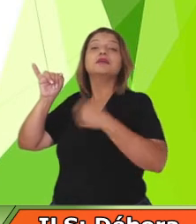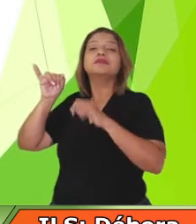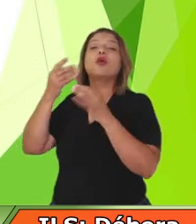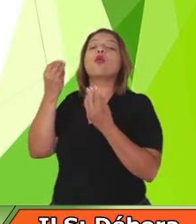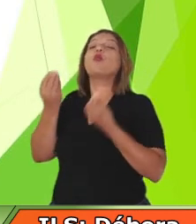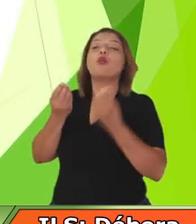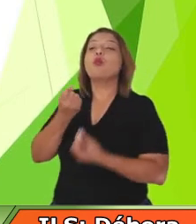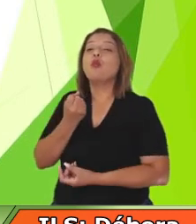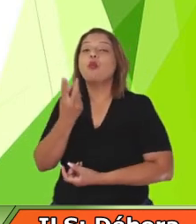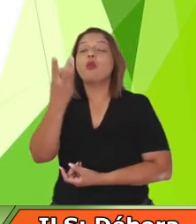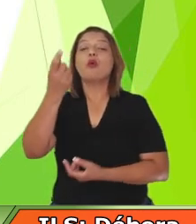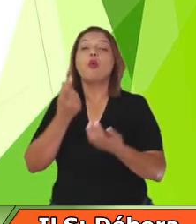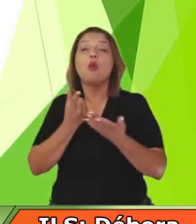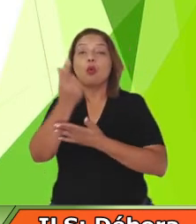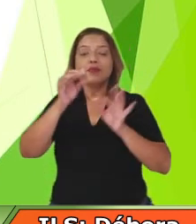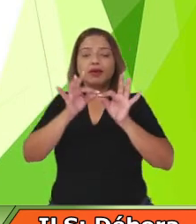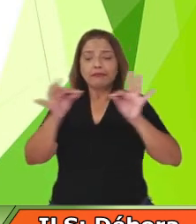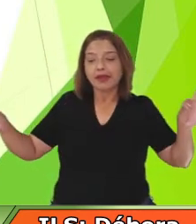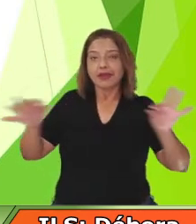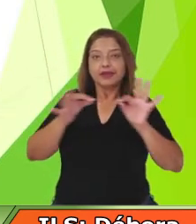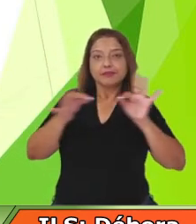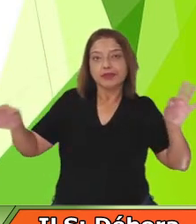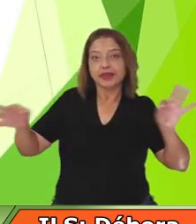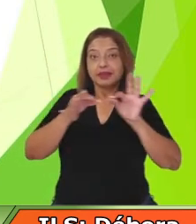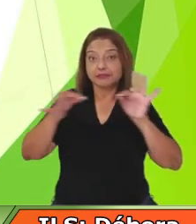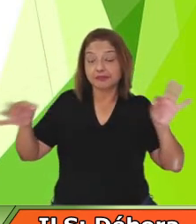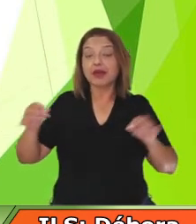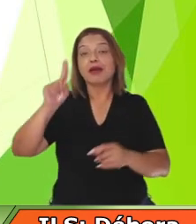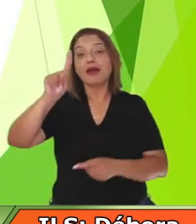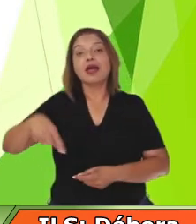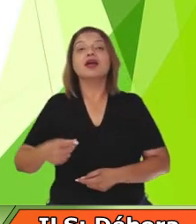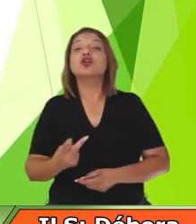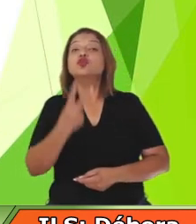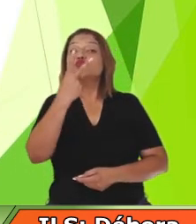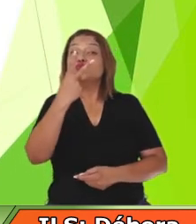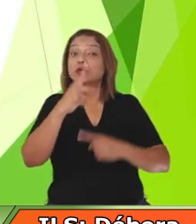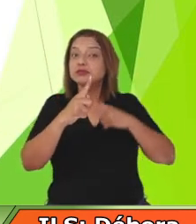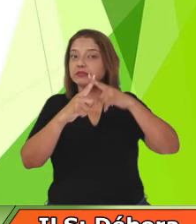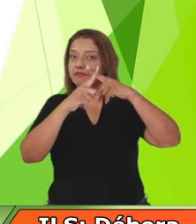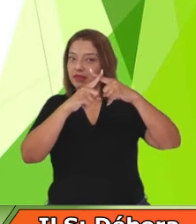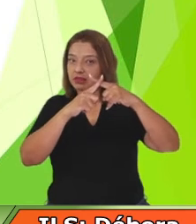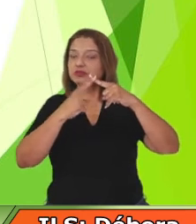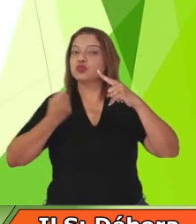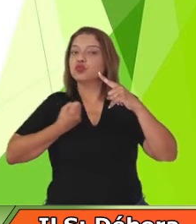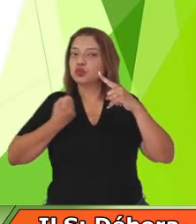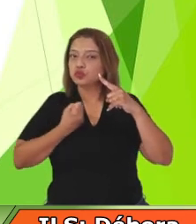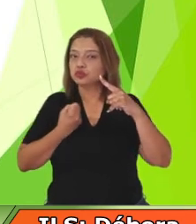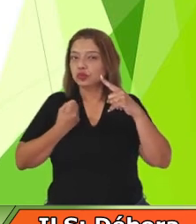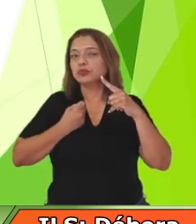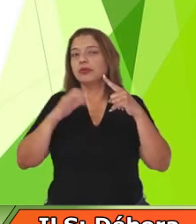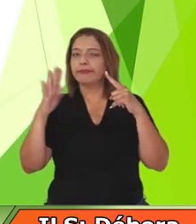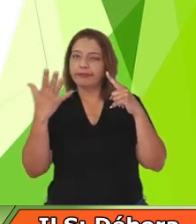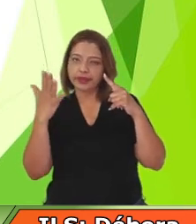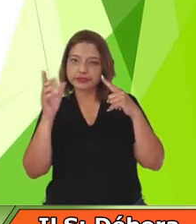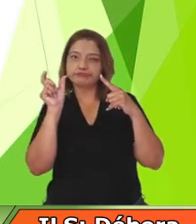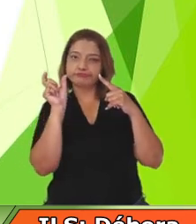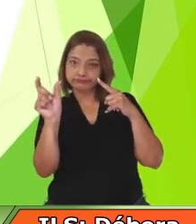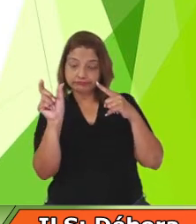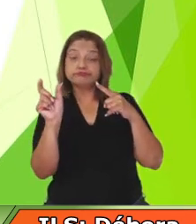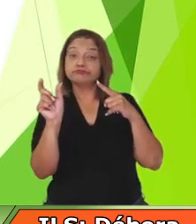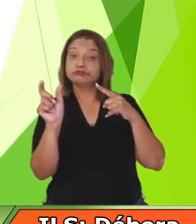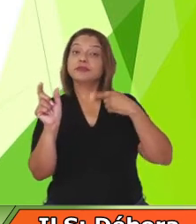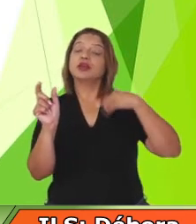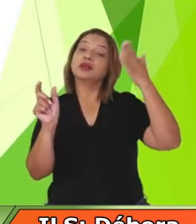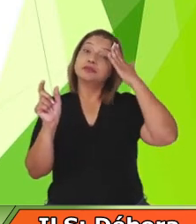é 2 vezes a medida fornecida por essa expressão. Então, além de calcular o valor dessa expressão, nós